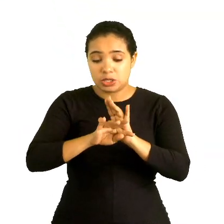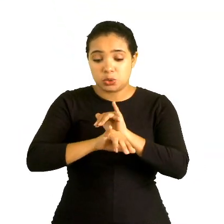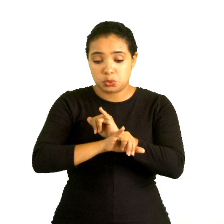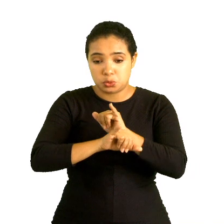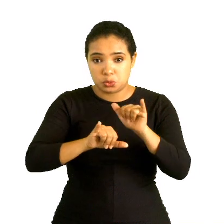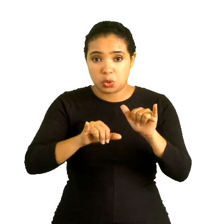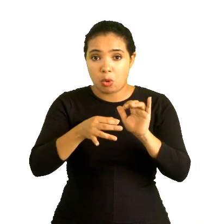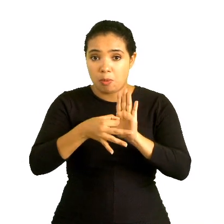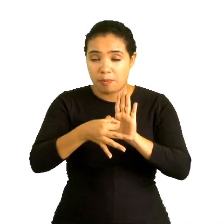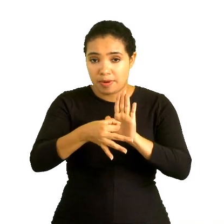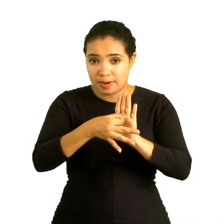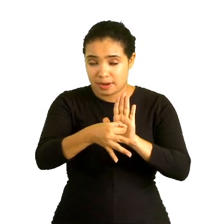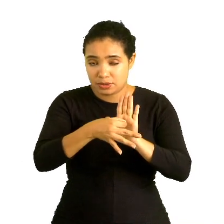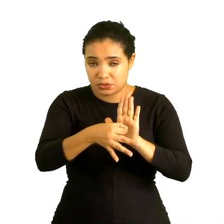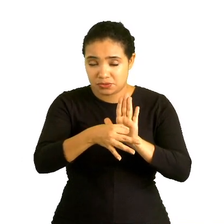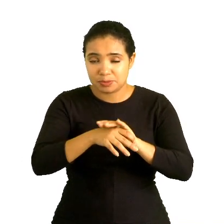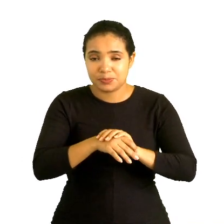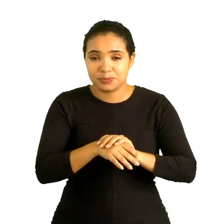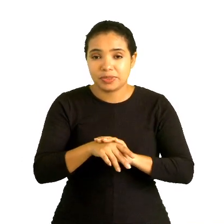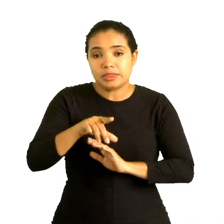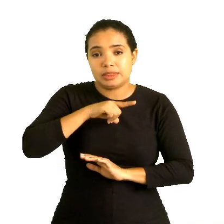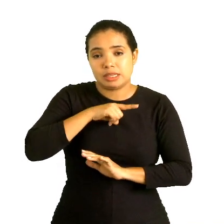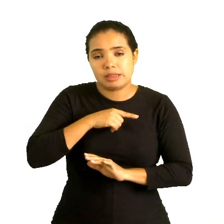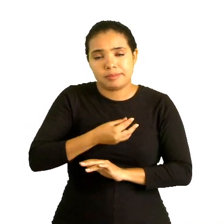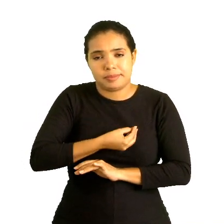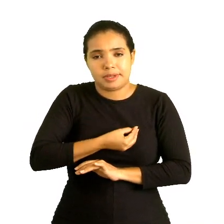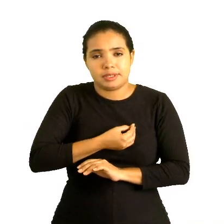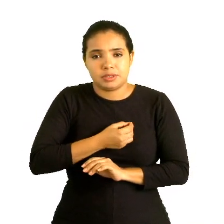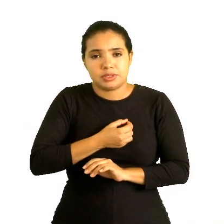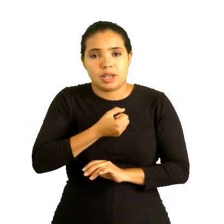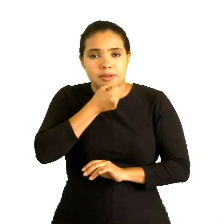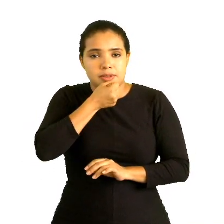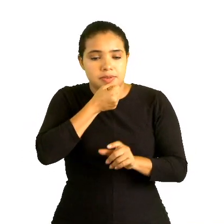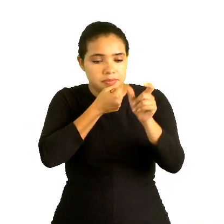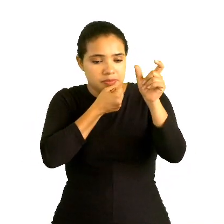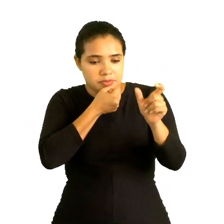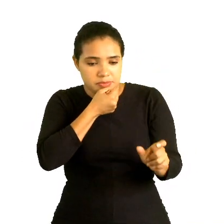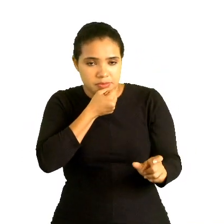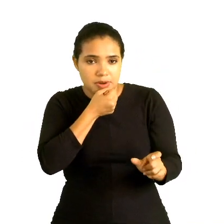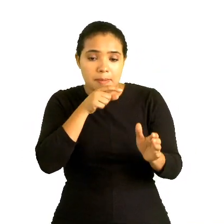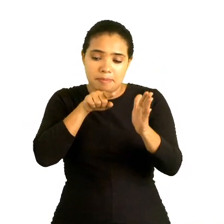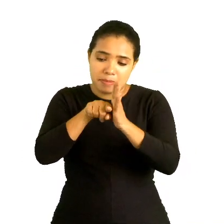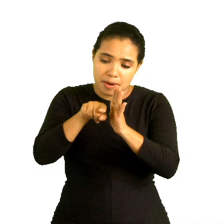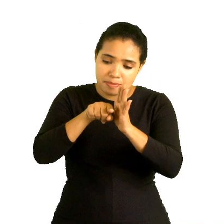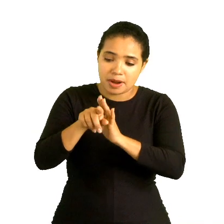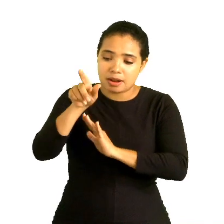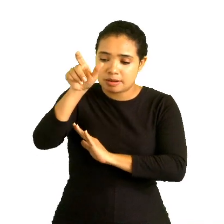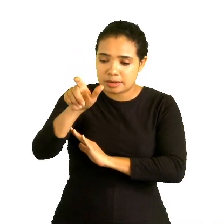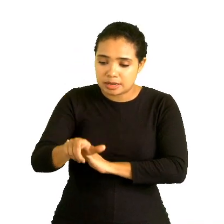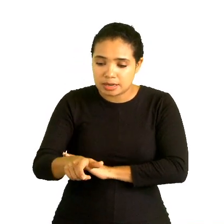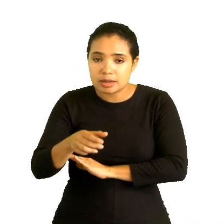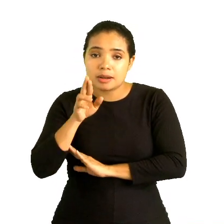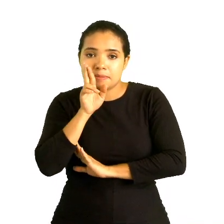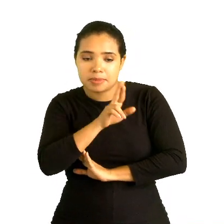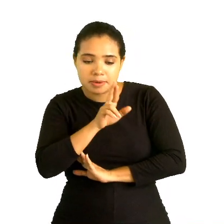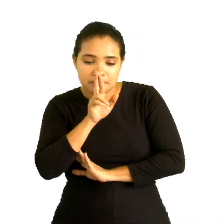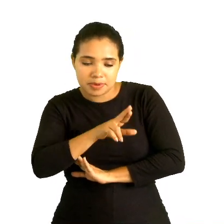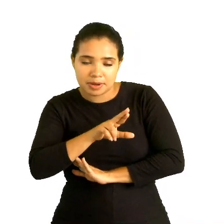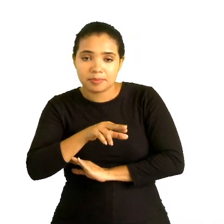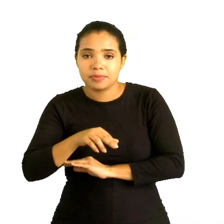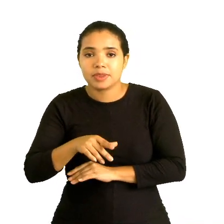e opinativo. Ela tem a presença do entrevistador e do entrevistado, uma